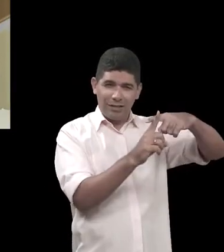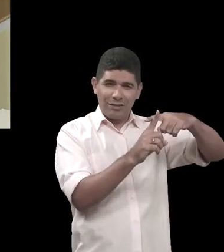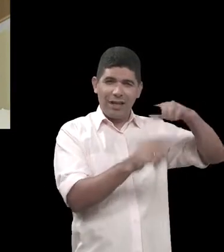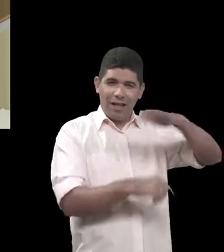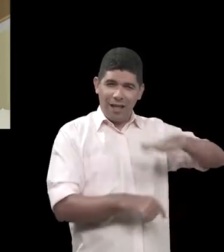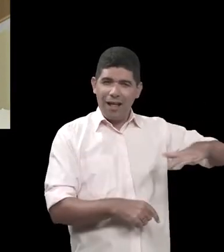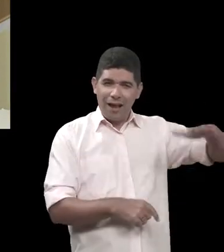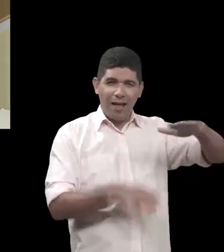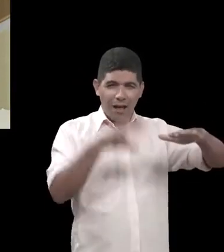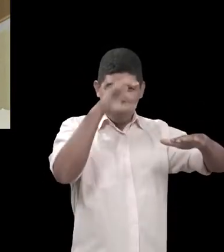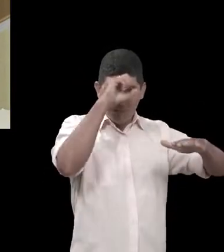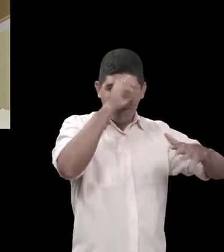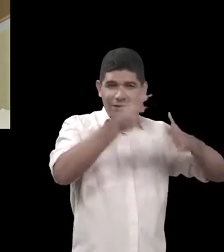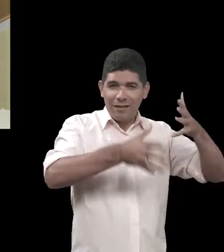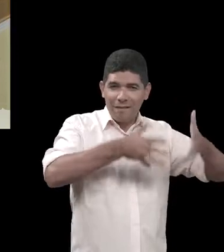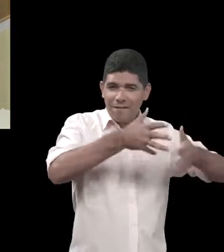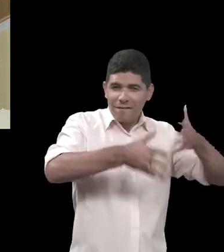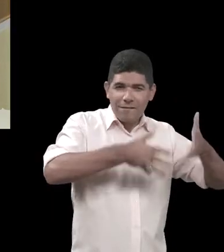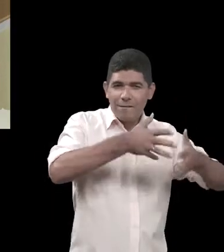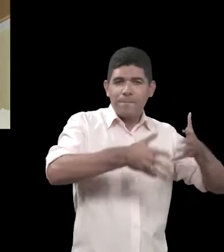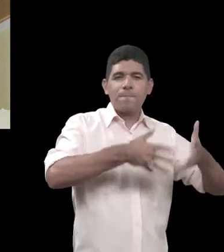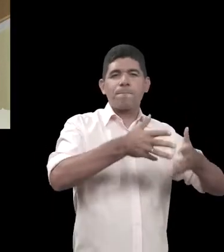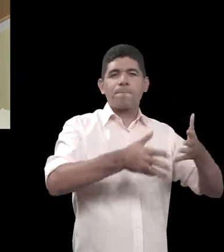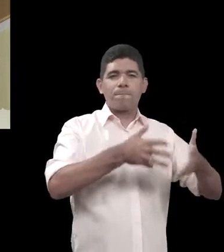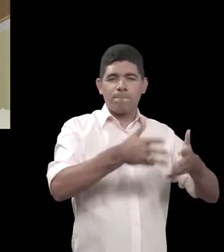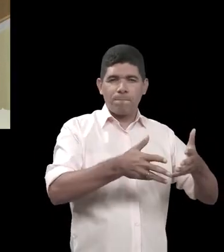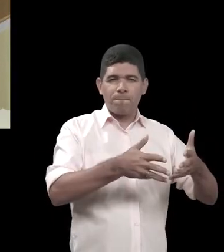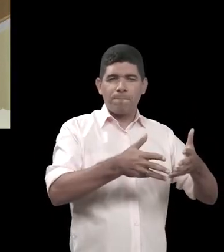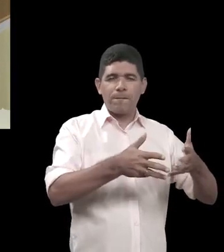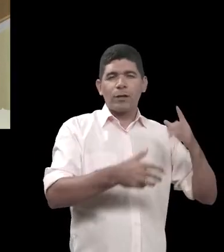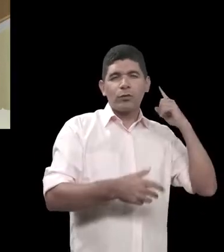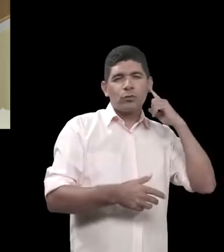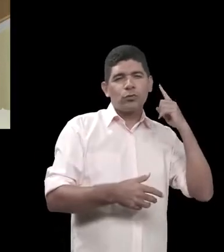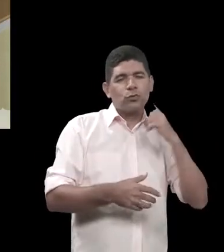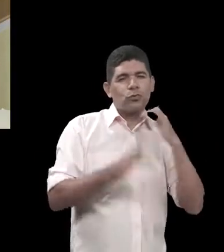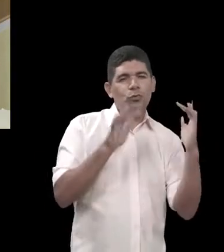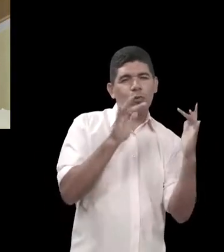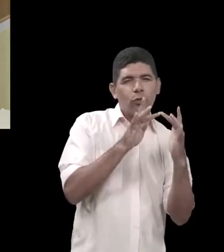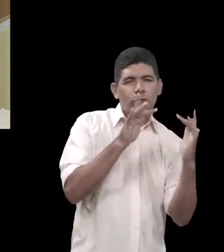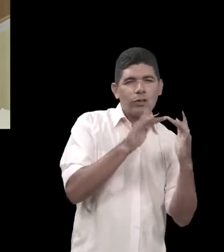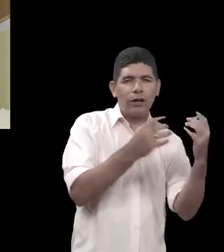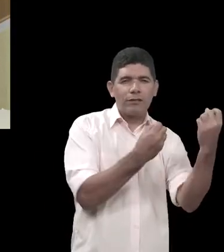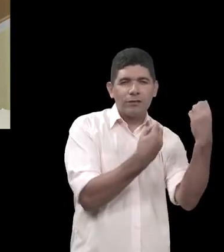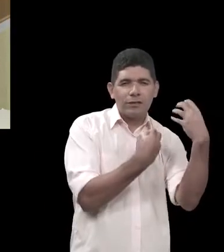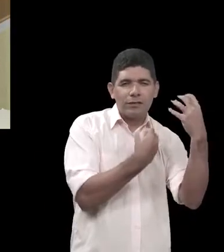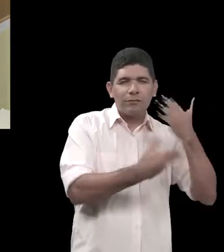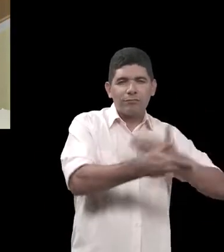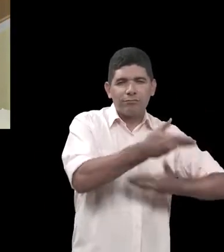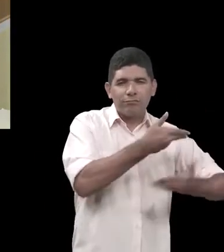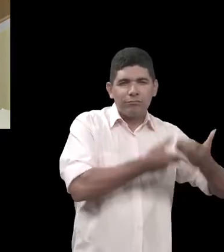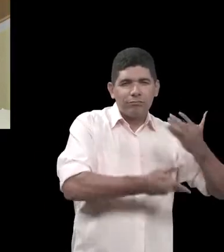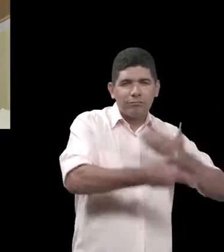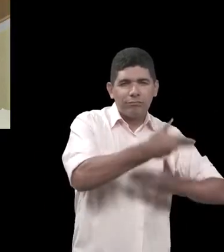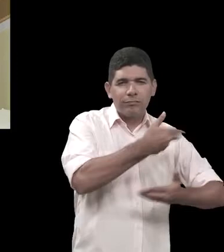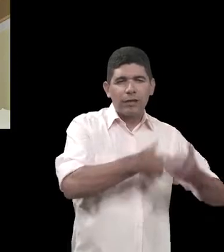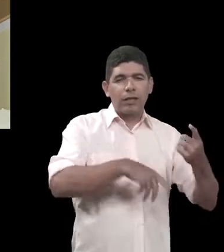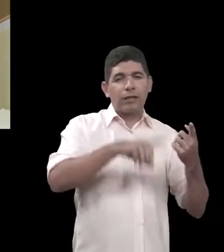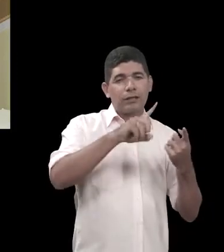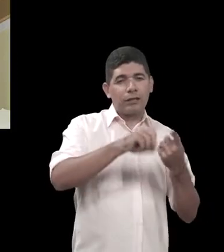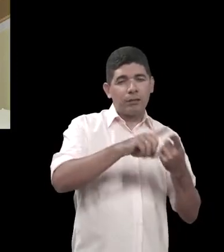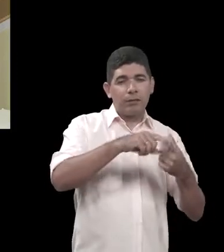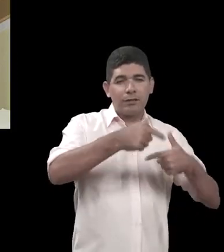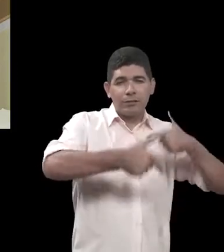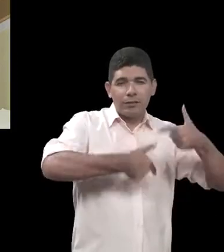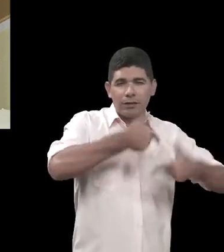E comecei a aprender Libras com os surdos da igreja mesmo, desenvolver trabalhos voluntários, isso ainda em